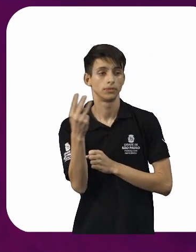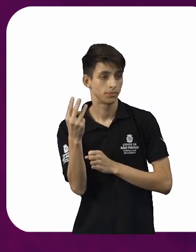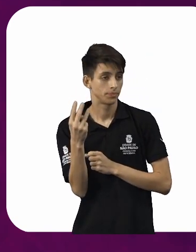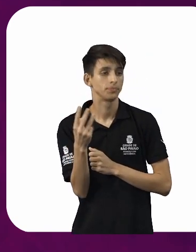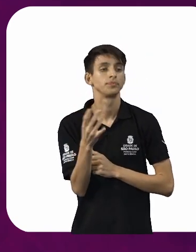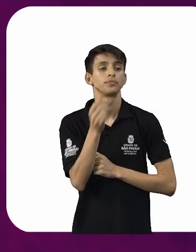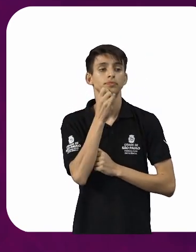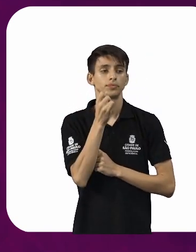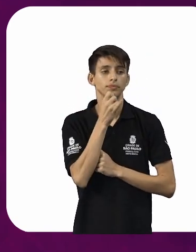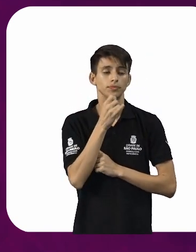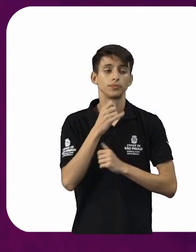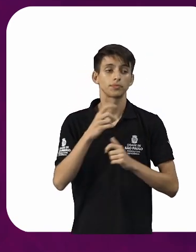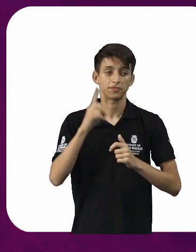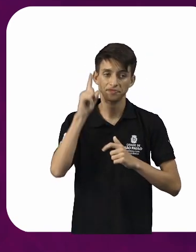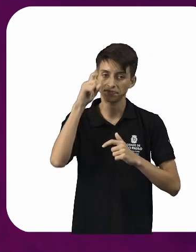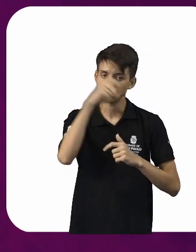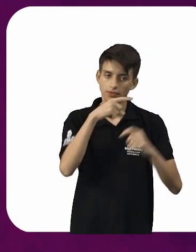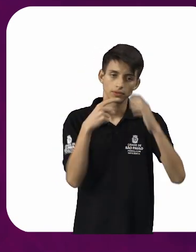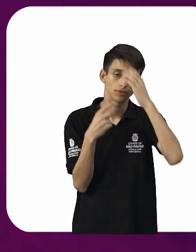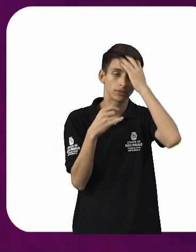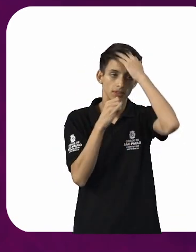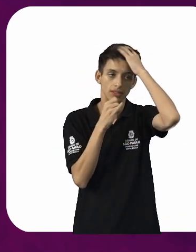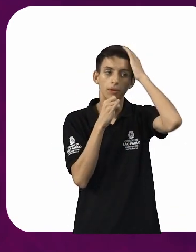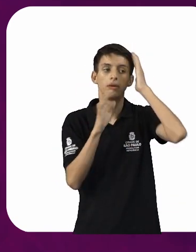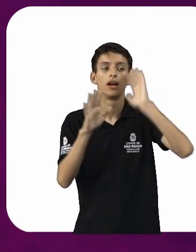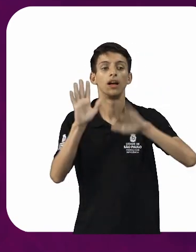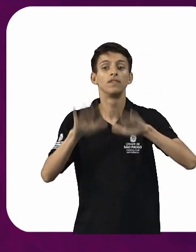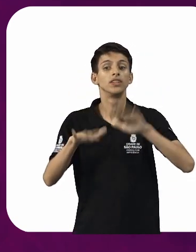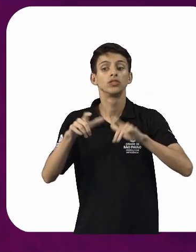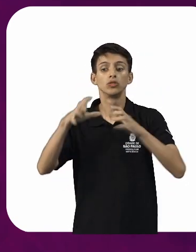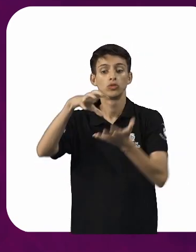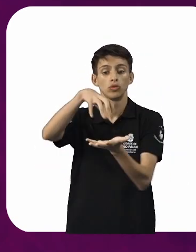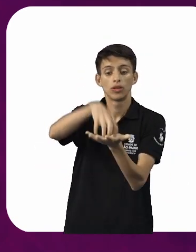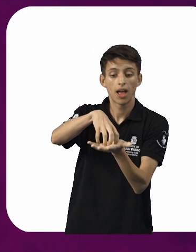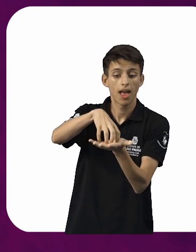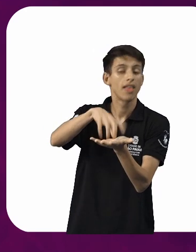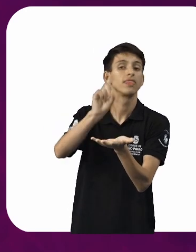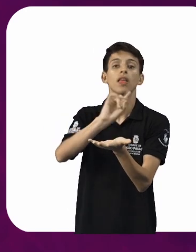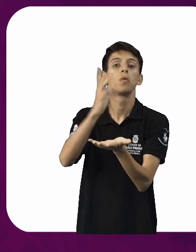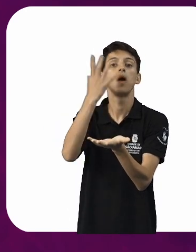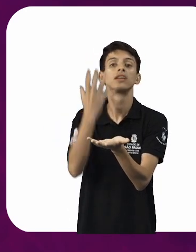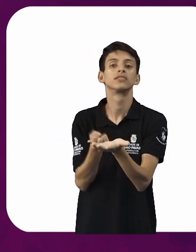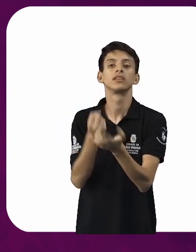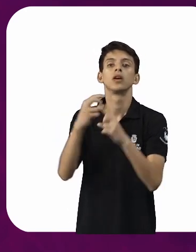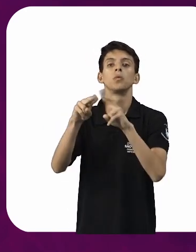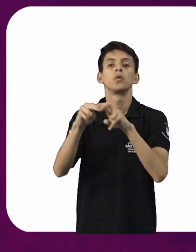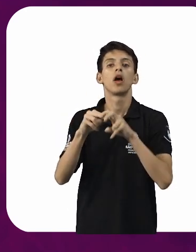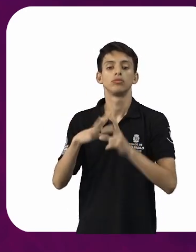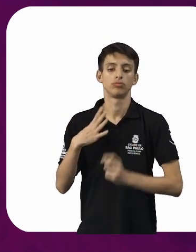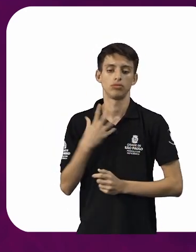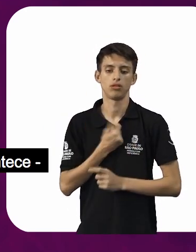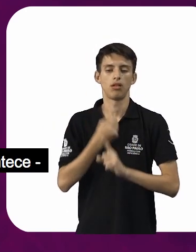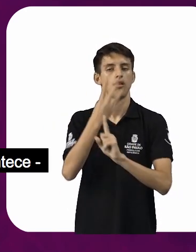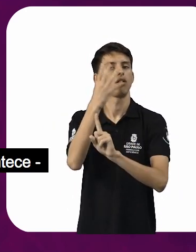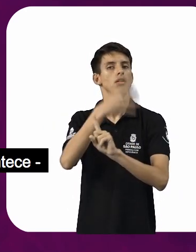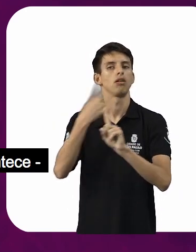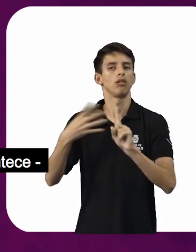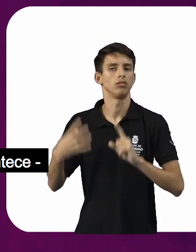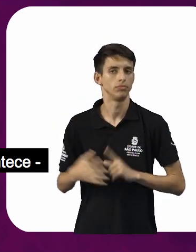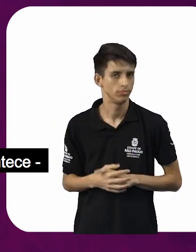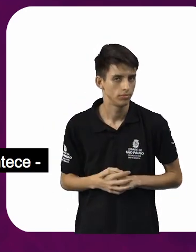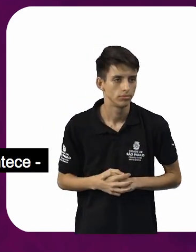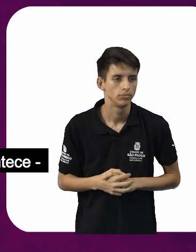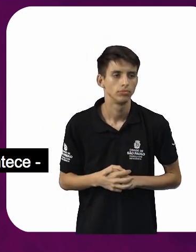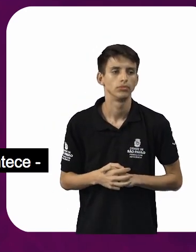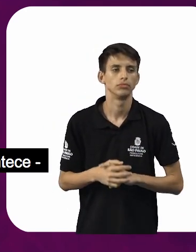sabiam, é uma coisa sempre difícil de provar, mas você sabia que negavam a locação do imóvel por ser uma entidade LGBTI+. É uma